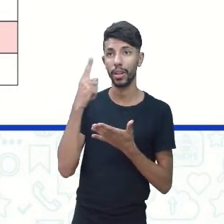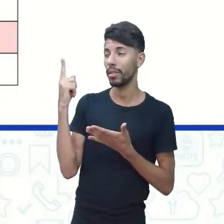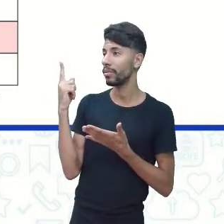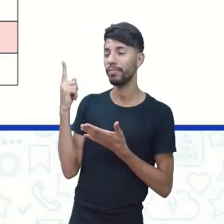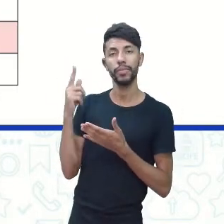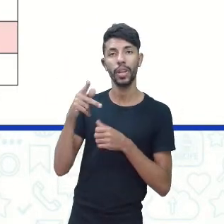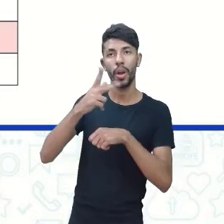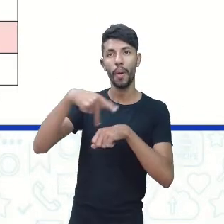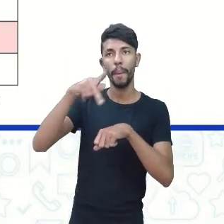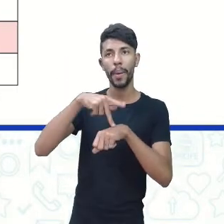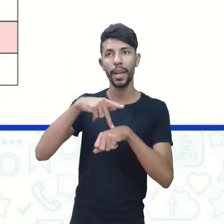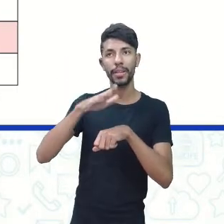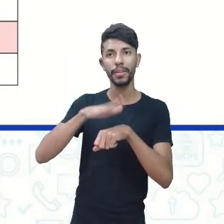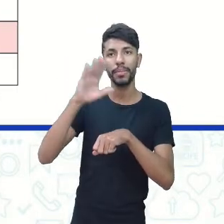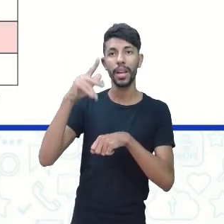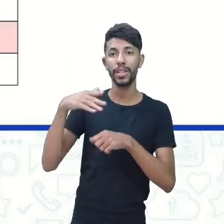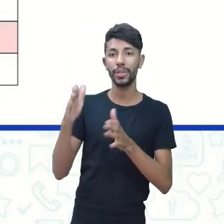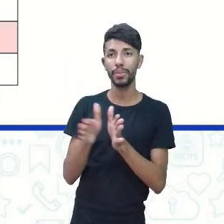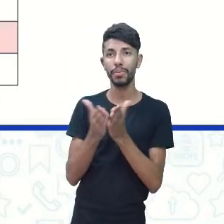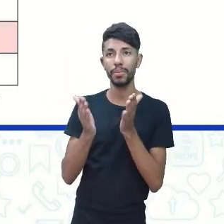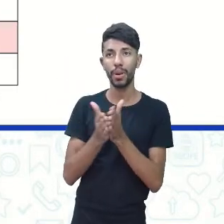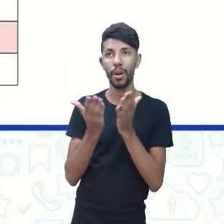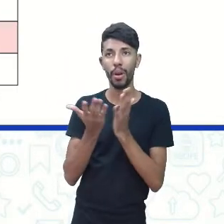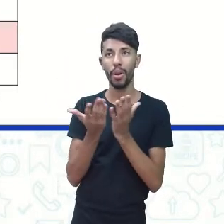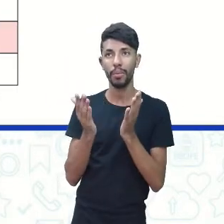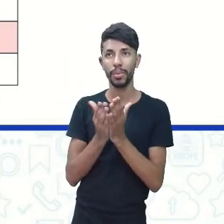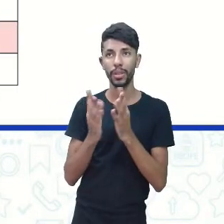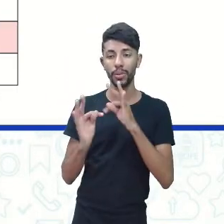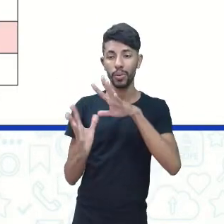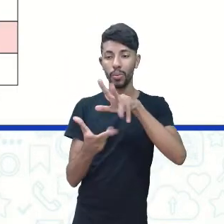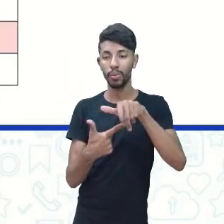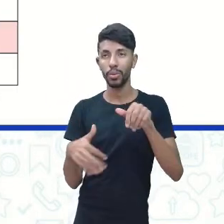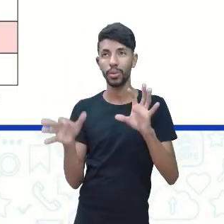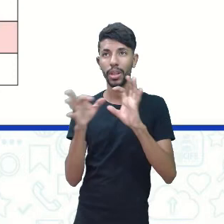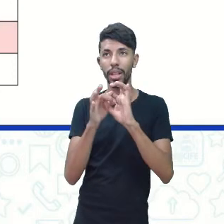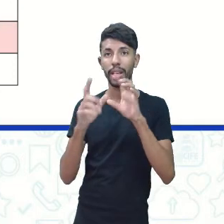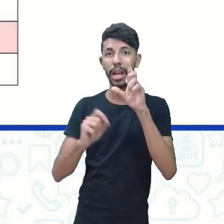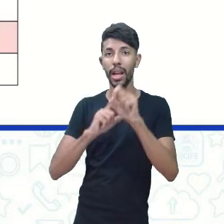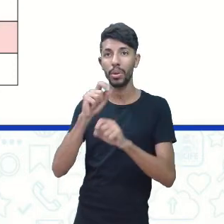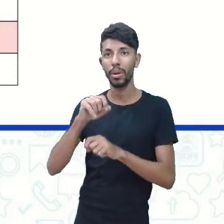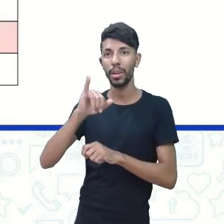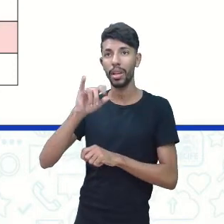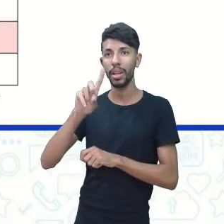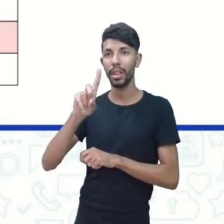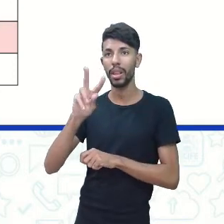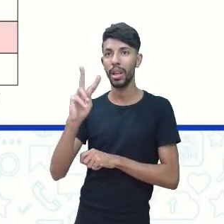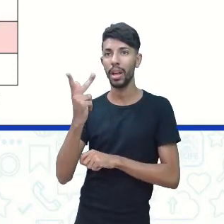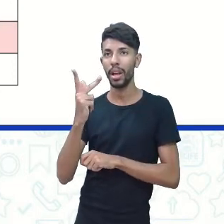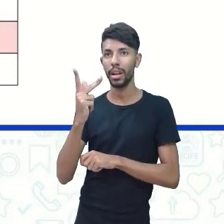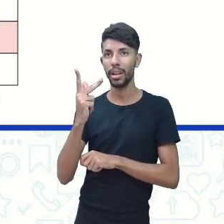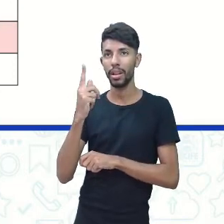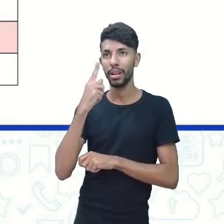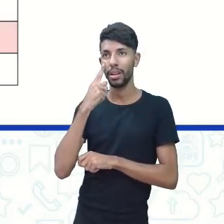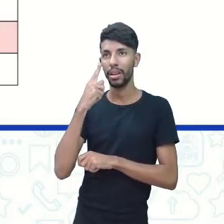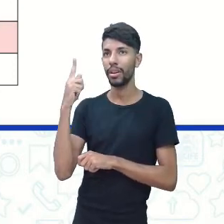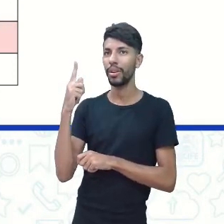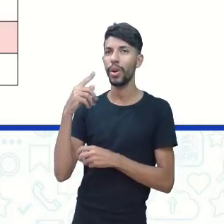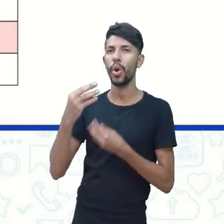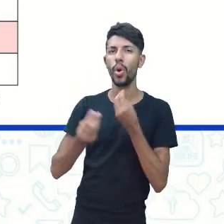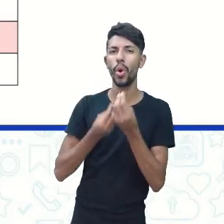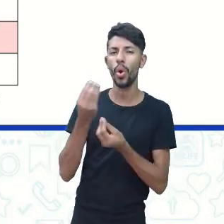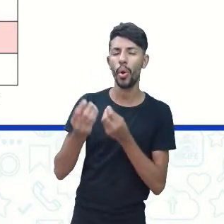mais pobres do mundo em relação ao IDH, aí já estamos falando do Índice de Desenvolvimento Humano. Quanto aquela população ela